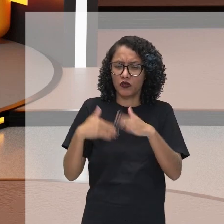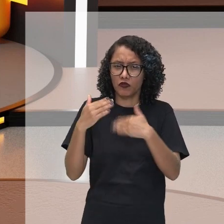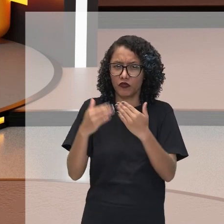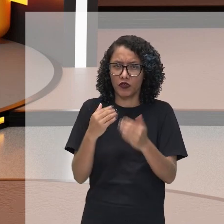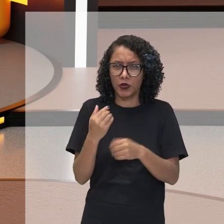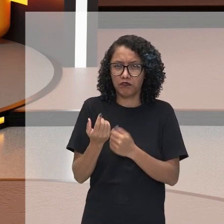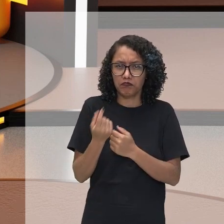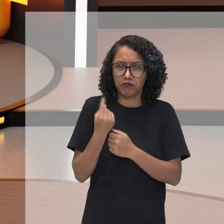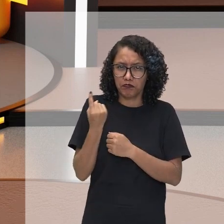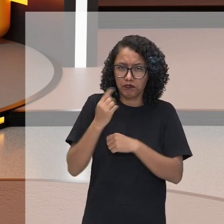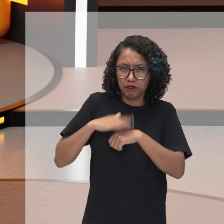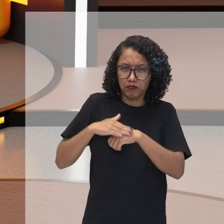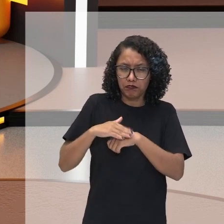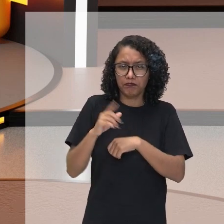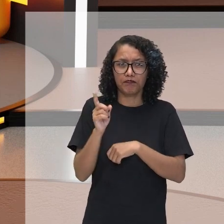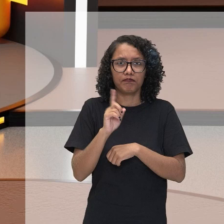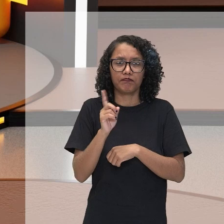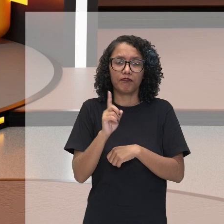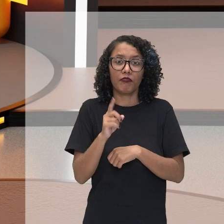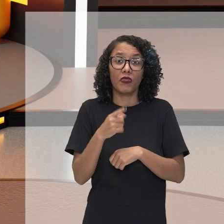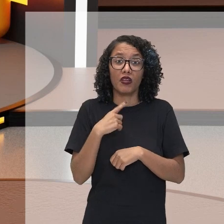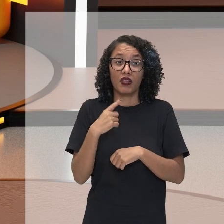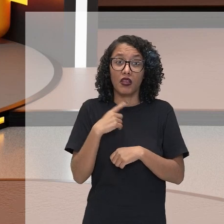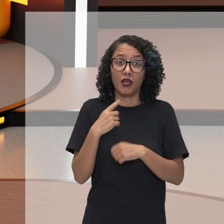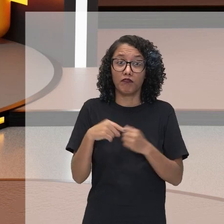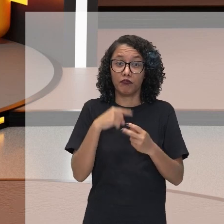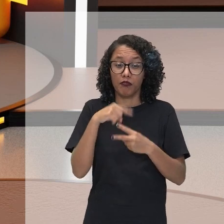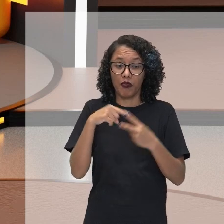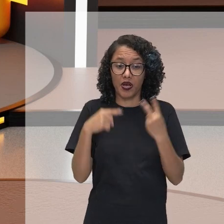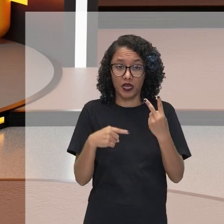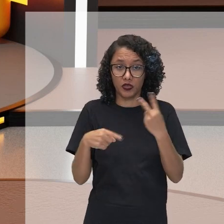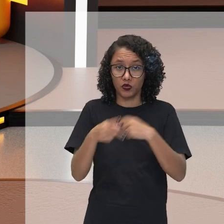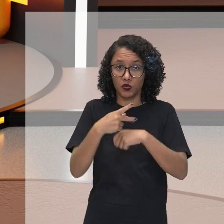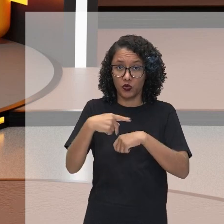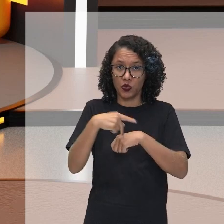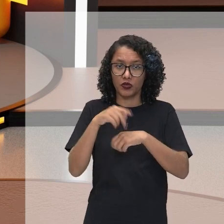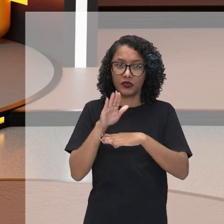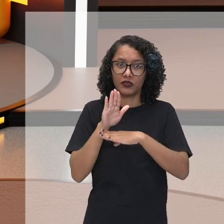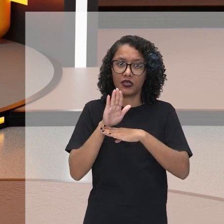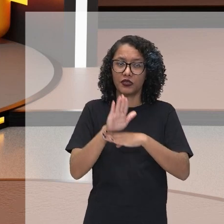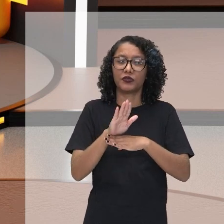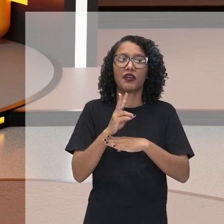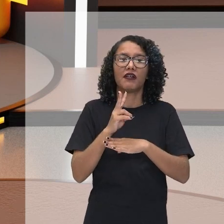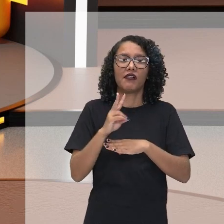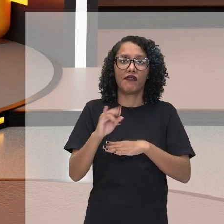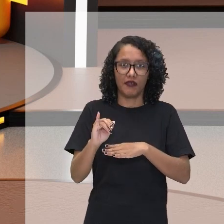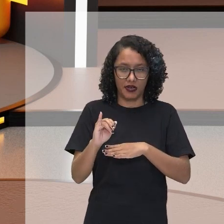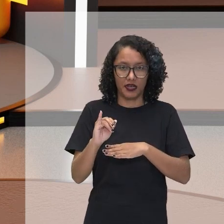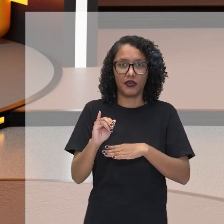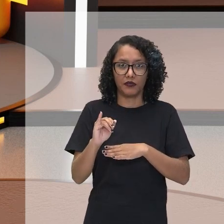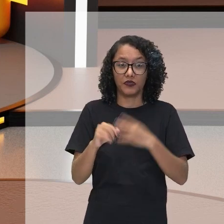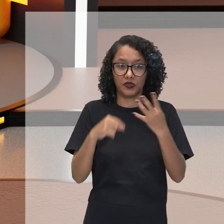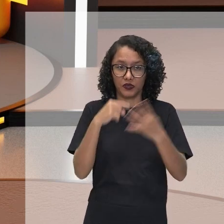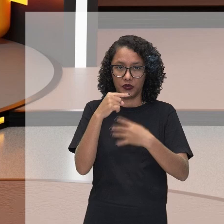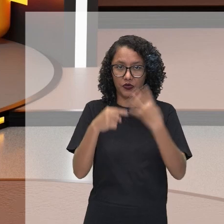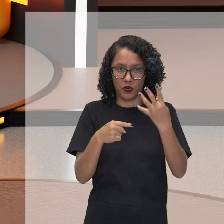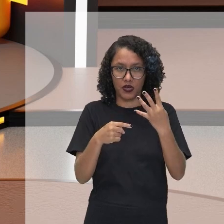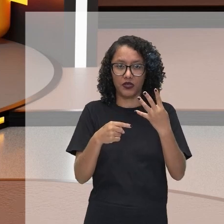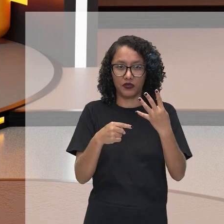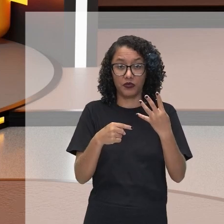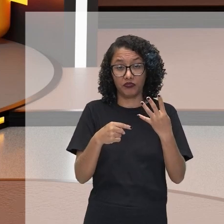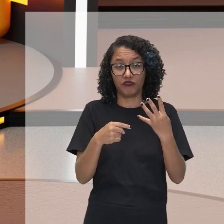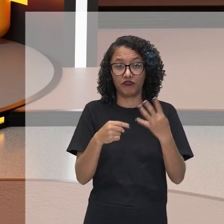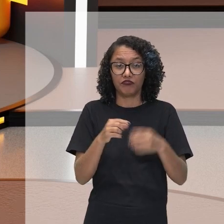sozinhos? Não. Vão ter 2 países em que esses 4, onde tudo se iniciou, vão se